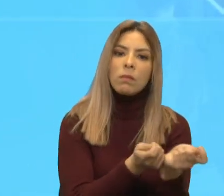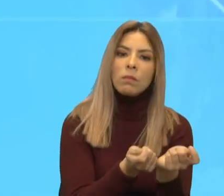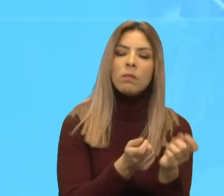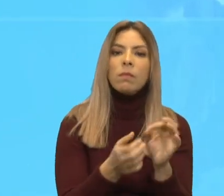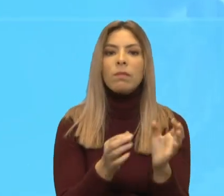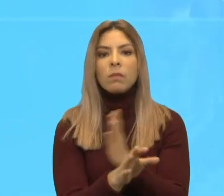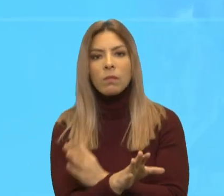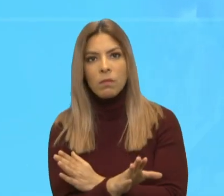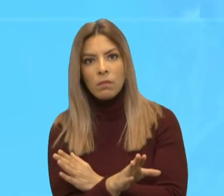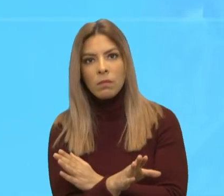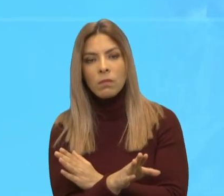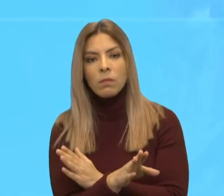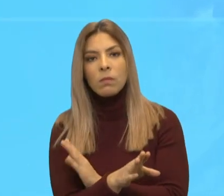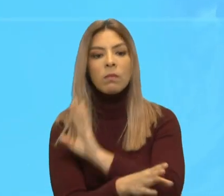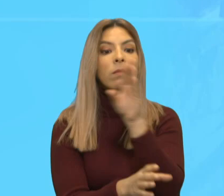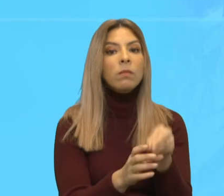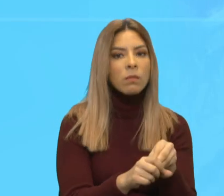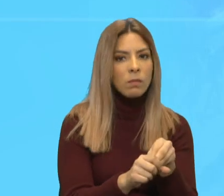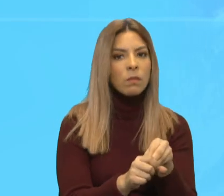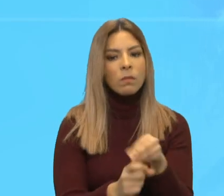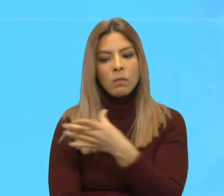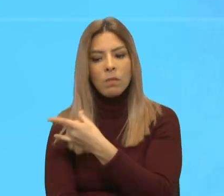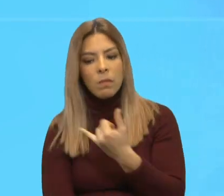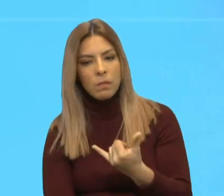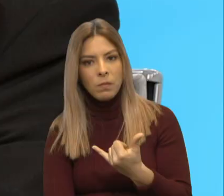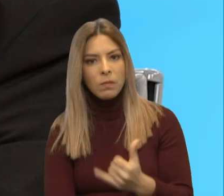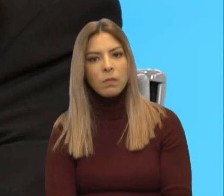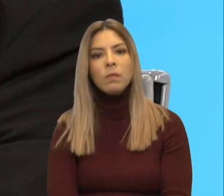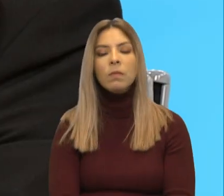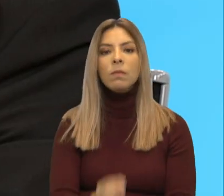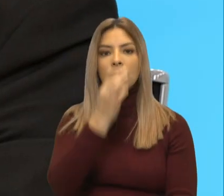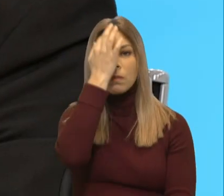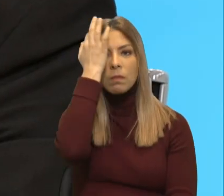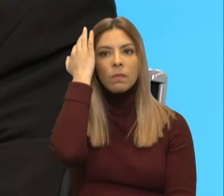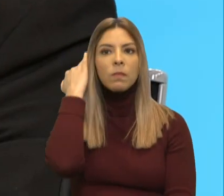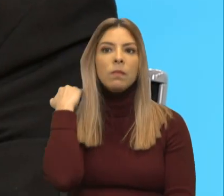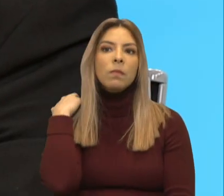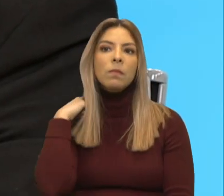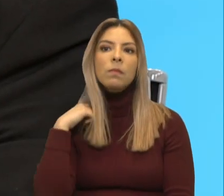esteve tão implicada em 92? Sem dúvida que Moçambique